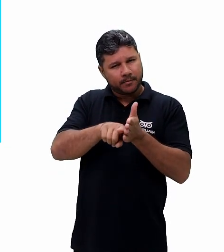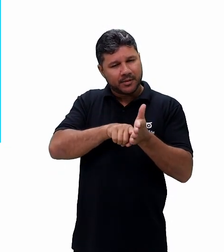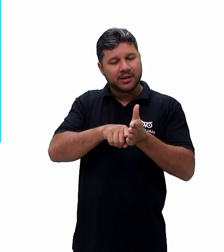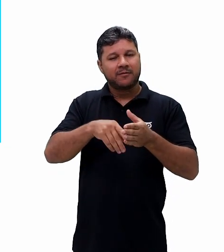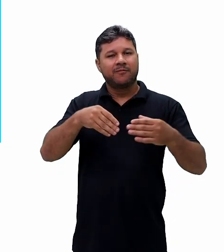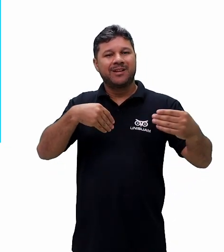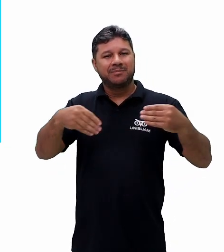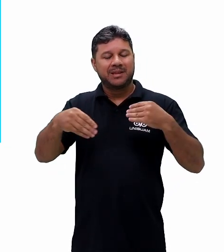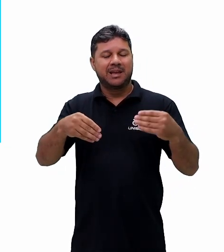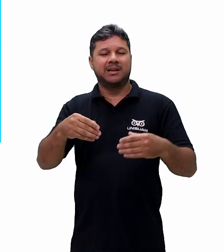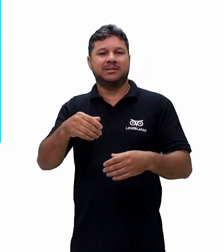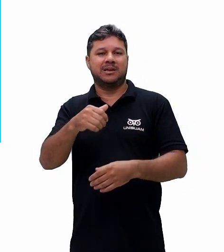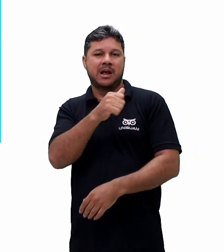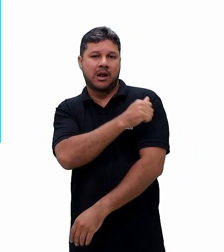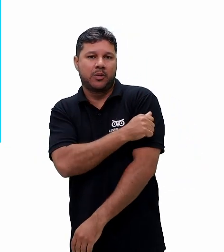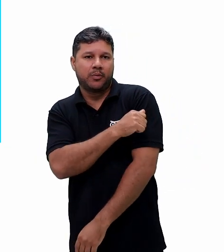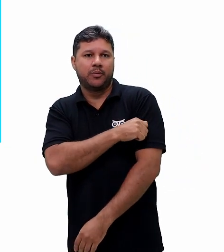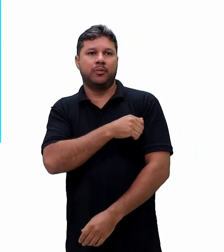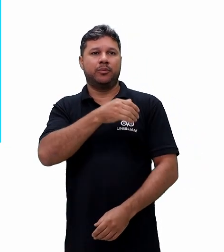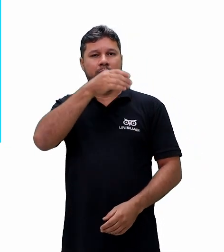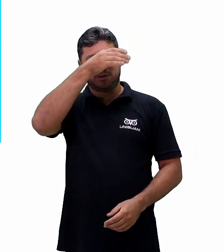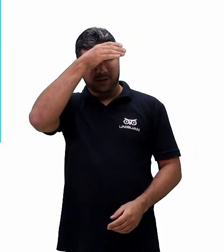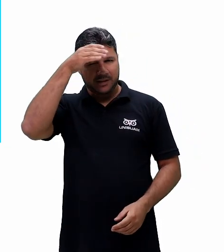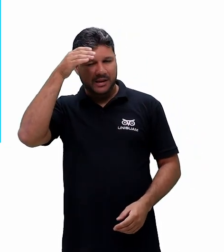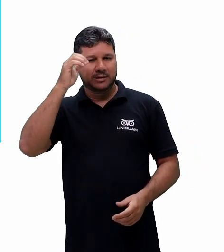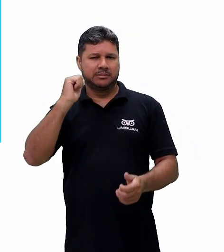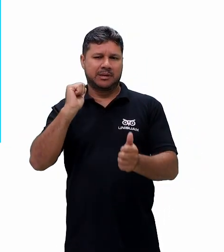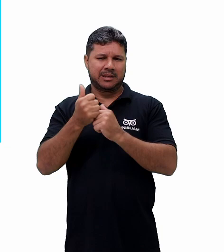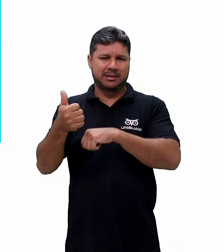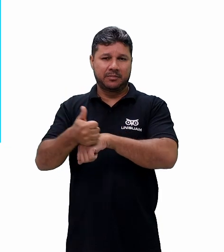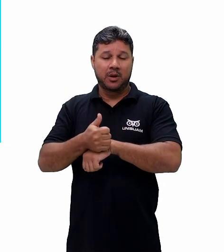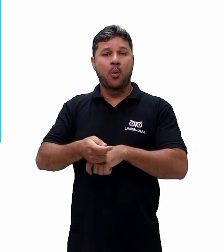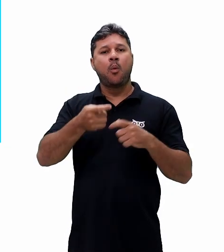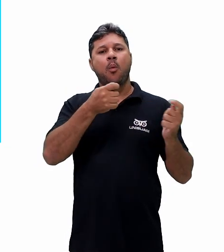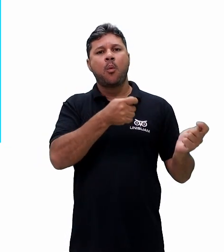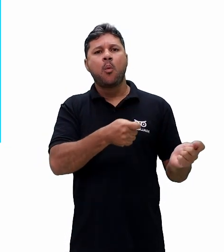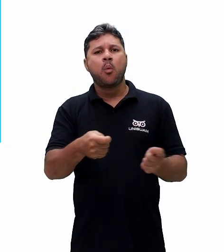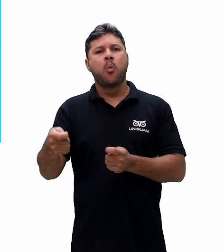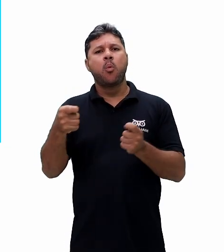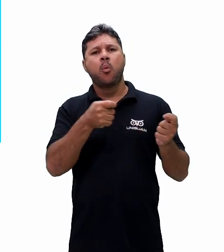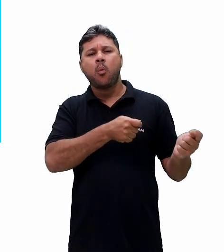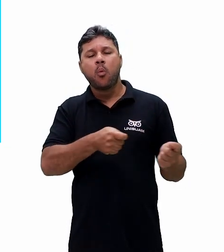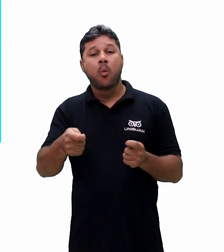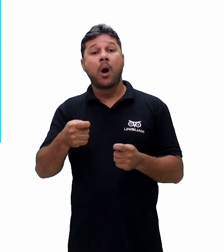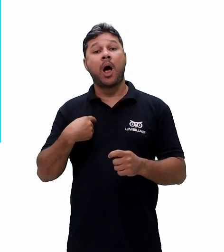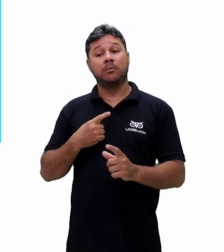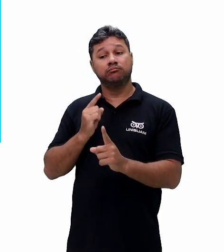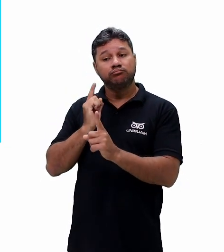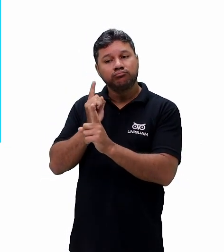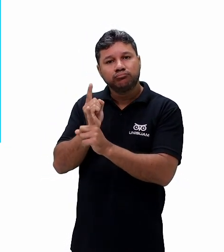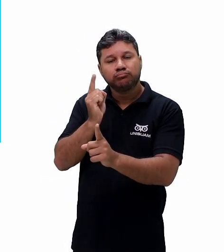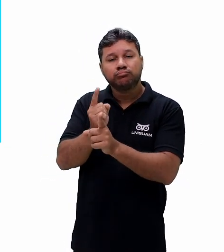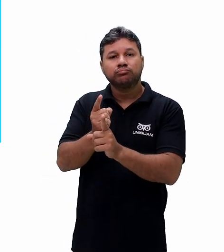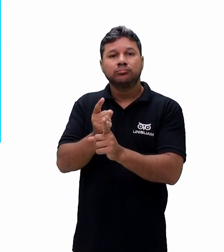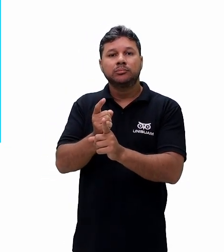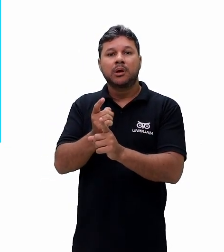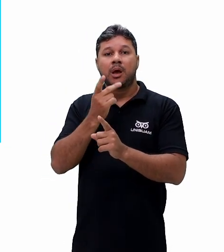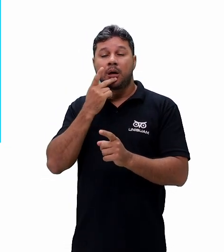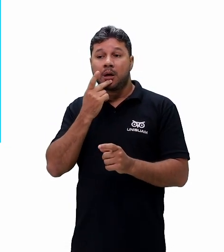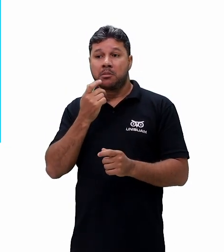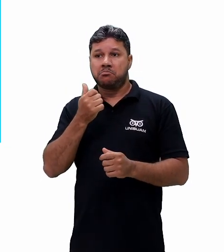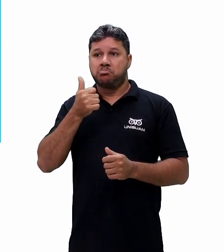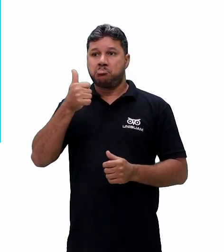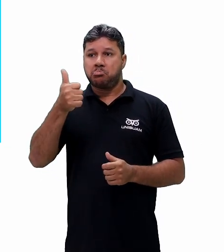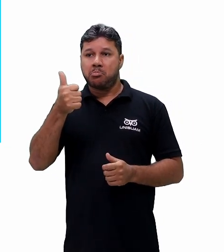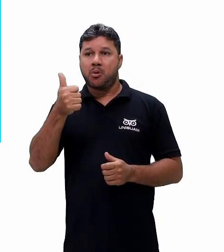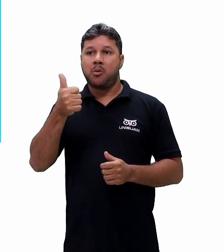Se eu meço a flexibilidade do meu aluno, cliente ou atleta de forma regular, eu consigo identificar condições